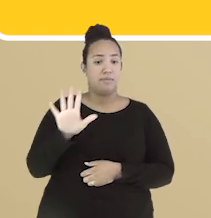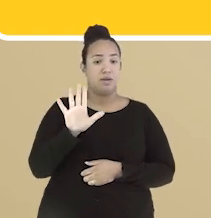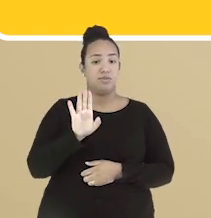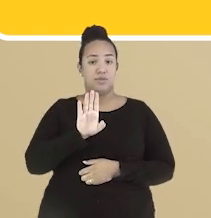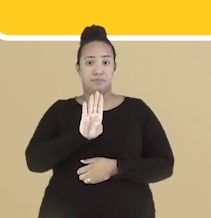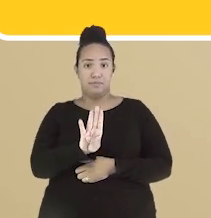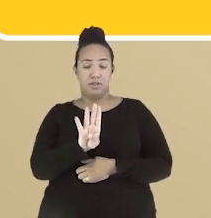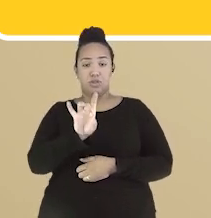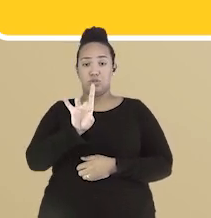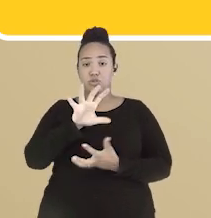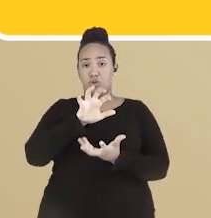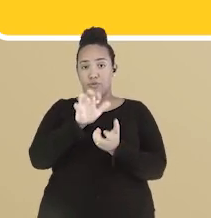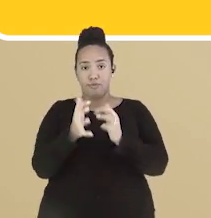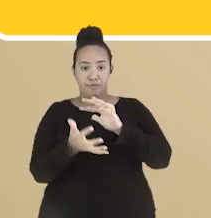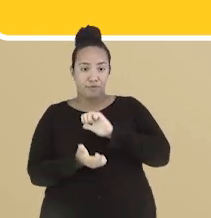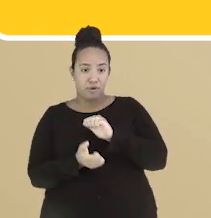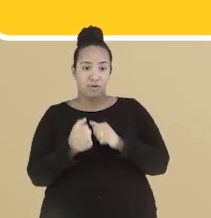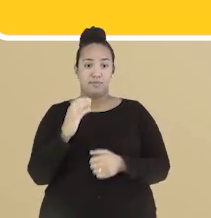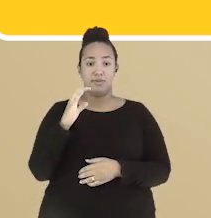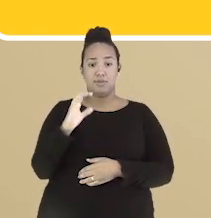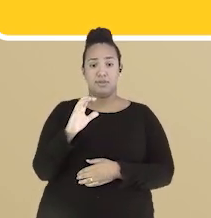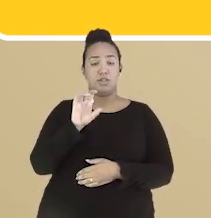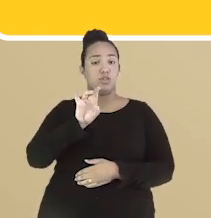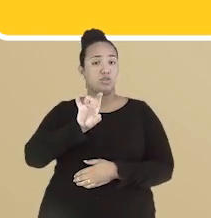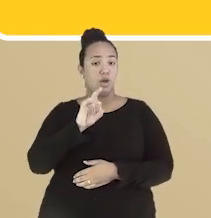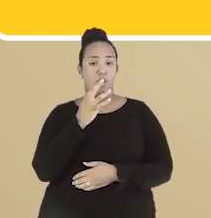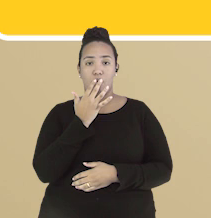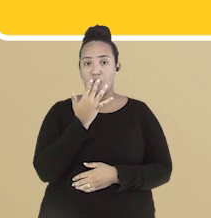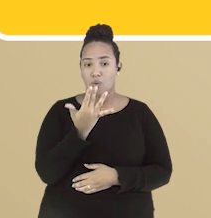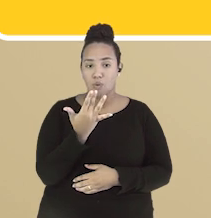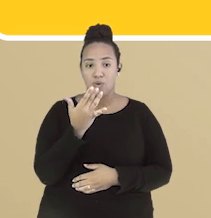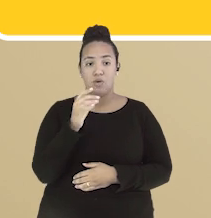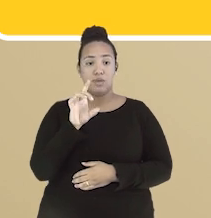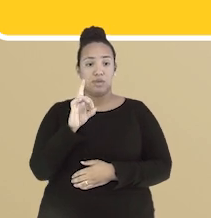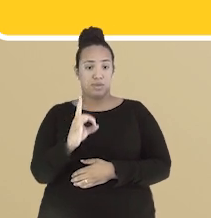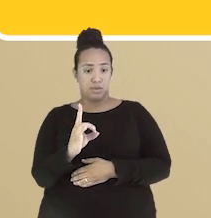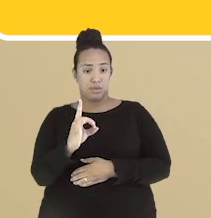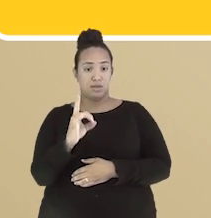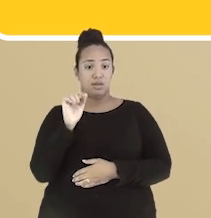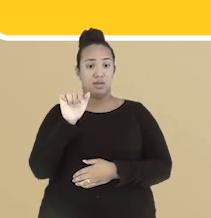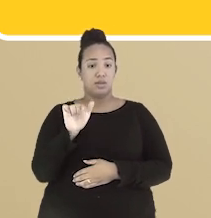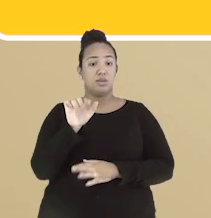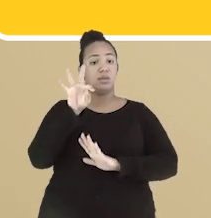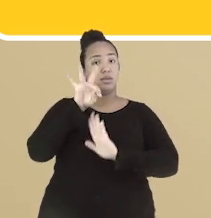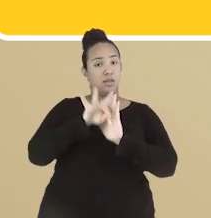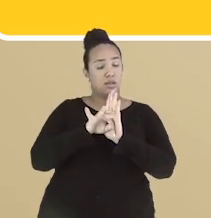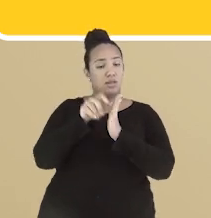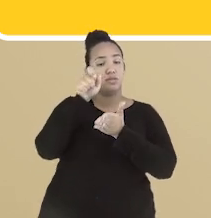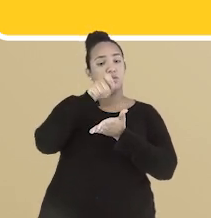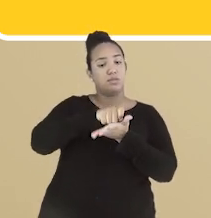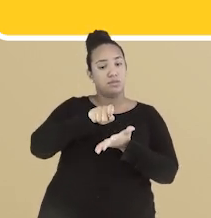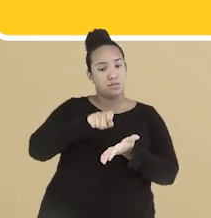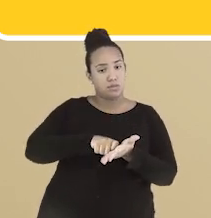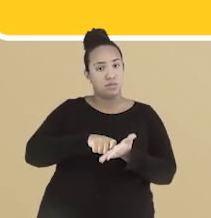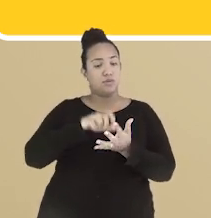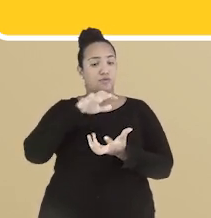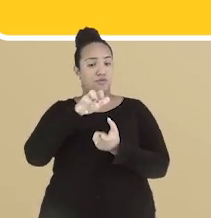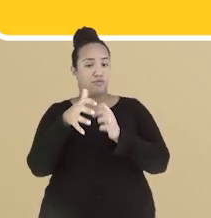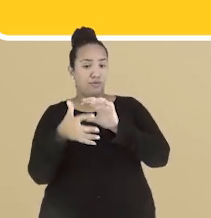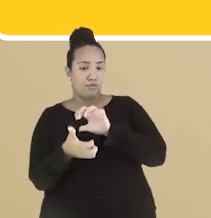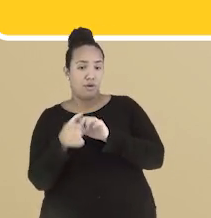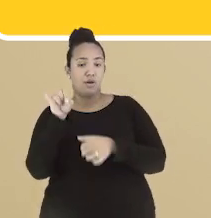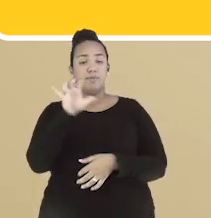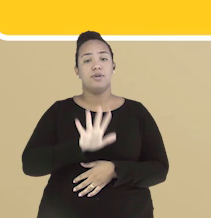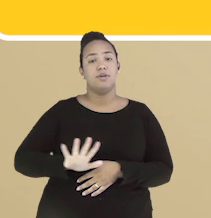imagens, letra B, somente as formas, letra C, somente as cores ou letra D, os textos escritos,